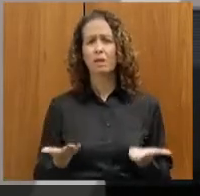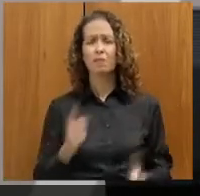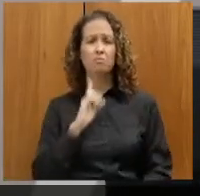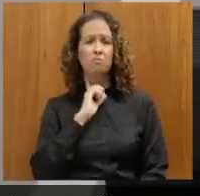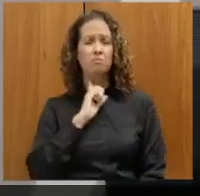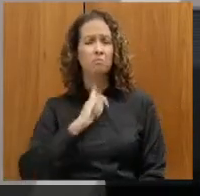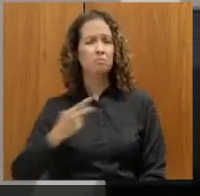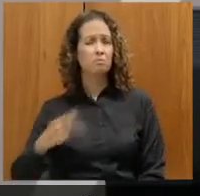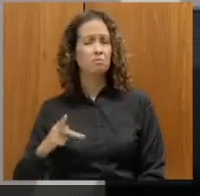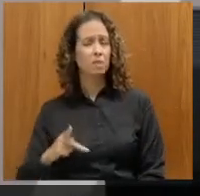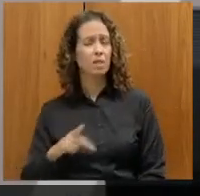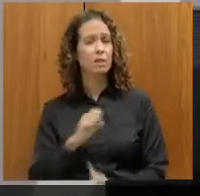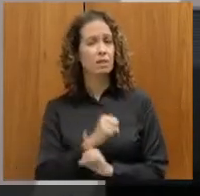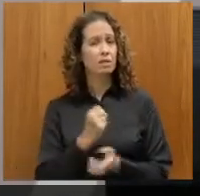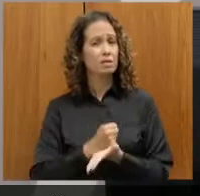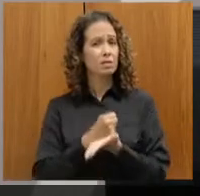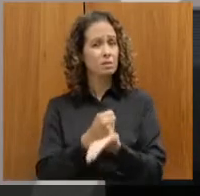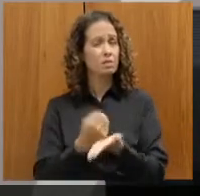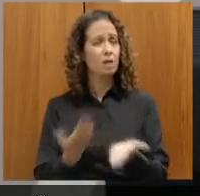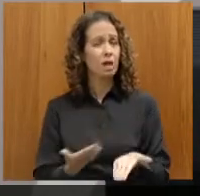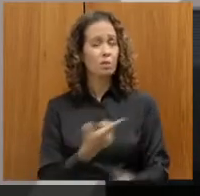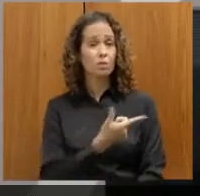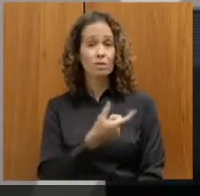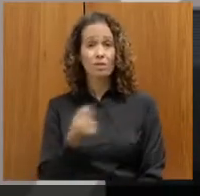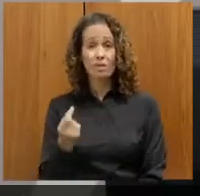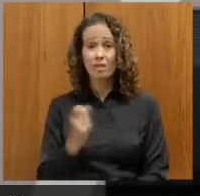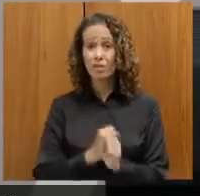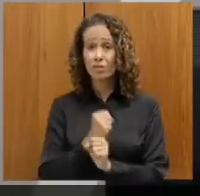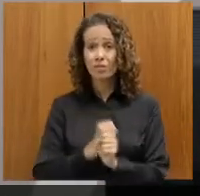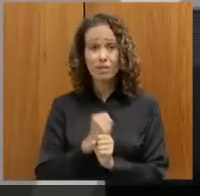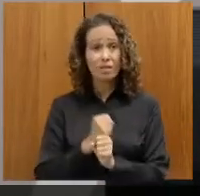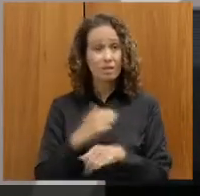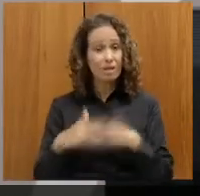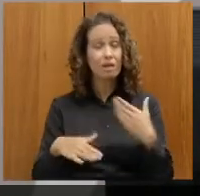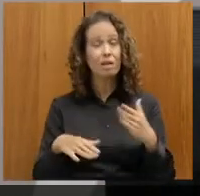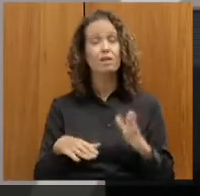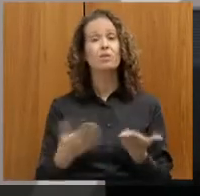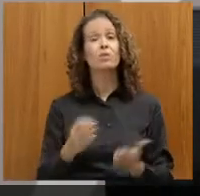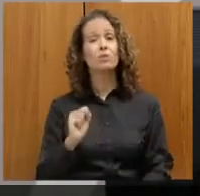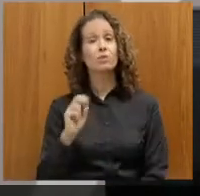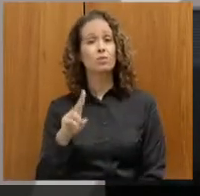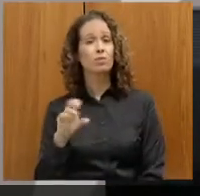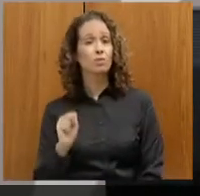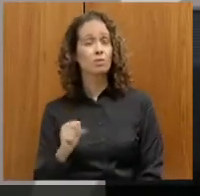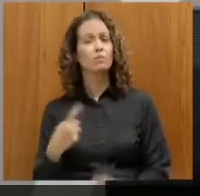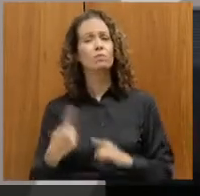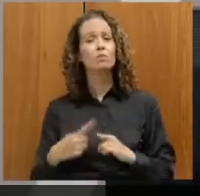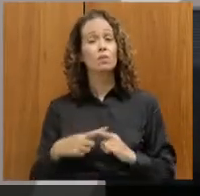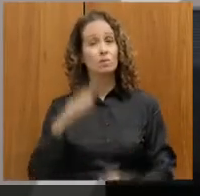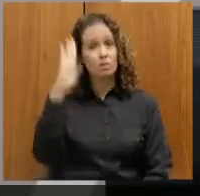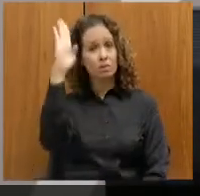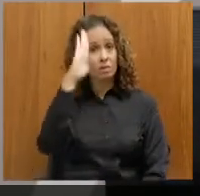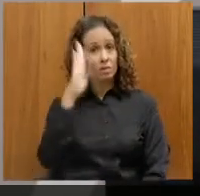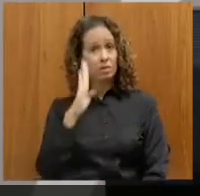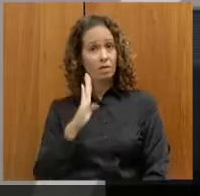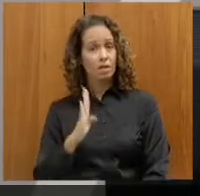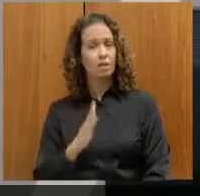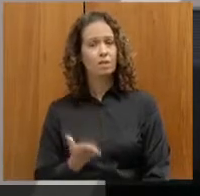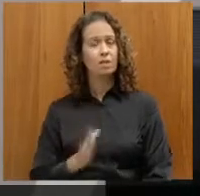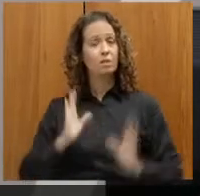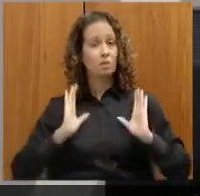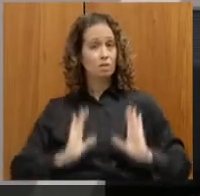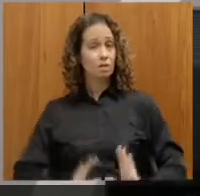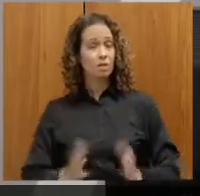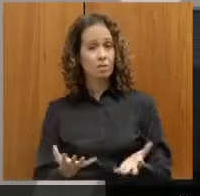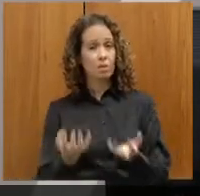social são 200 anos de cofinanciamento do suas Então porque no Brasil o cidadão